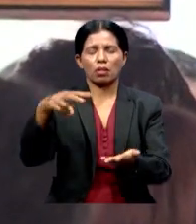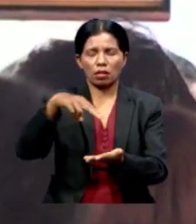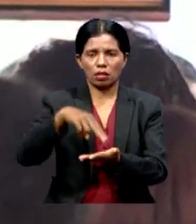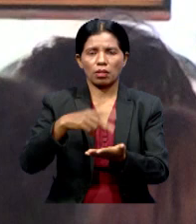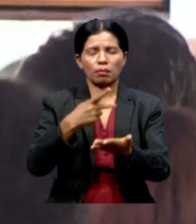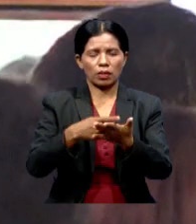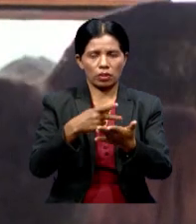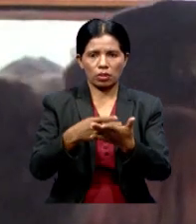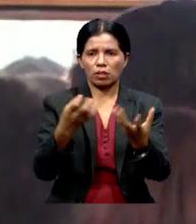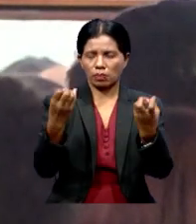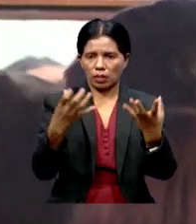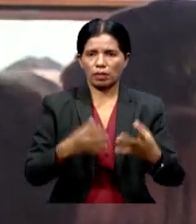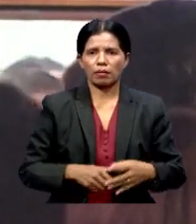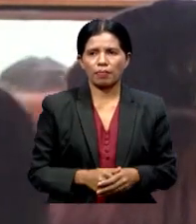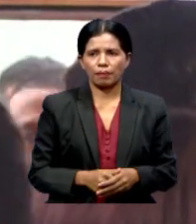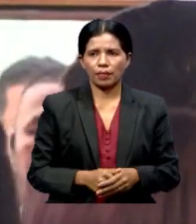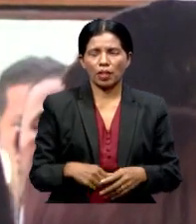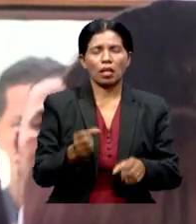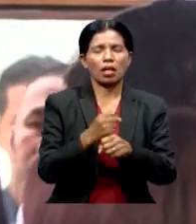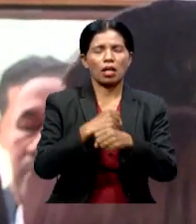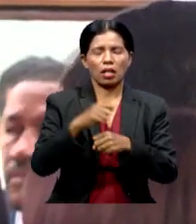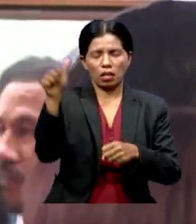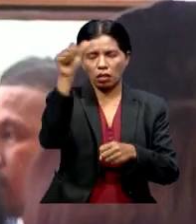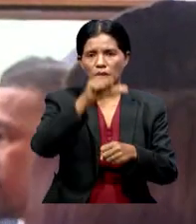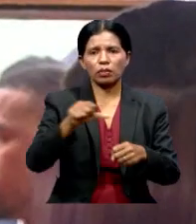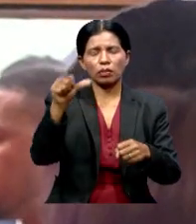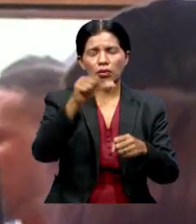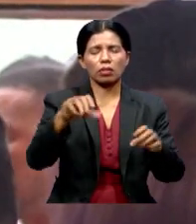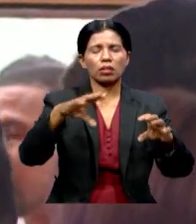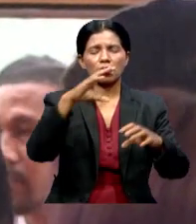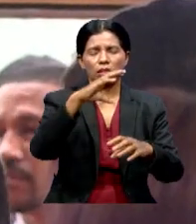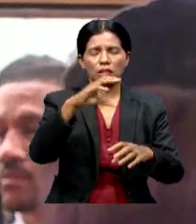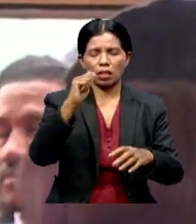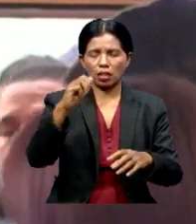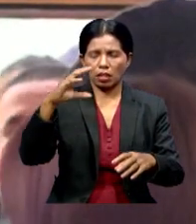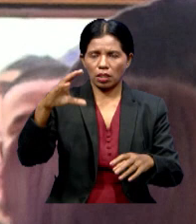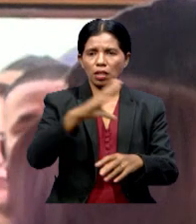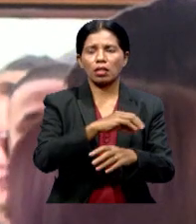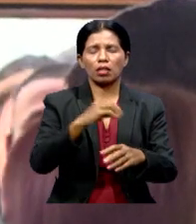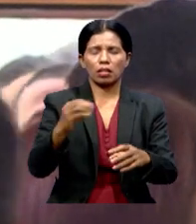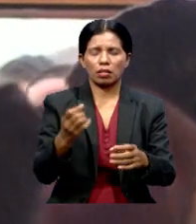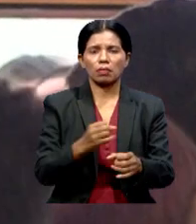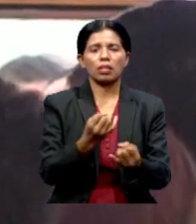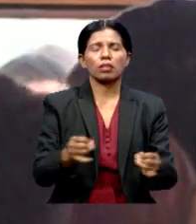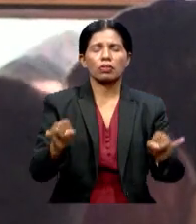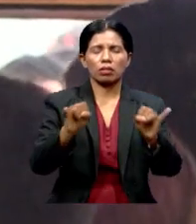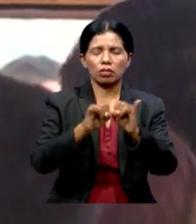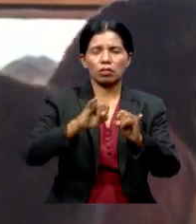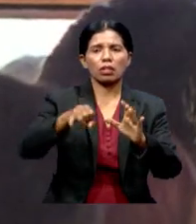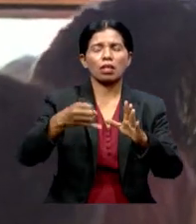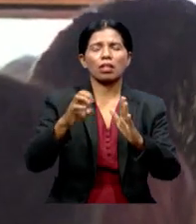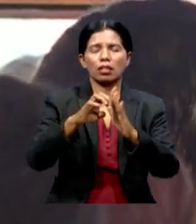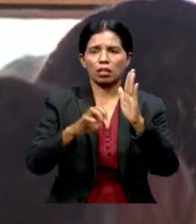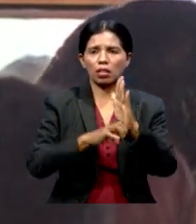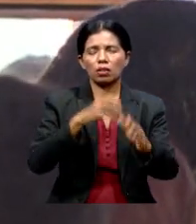projetos barek. Alá auditoria ba Comissão da Função Pública, quando vai a Inspeção Geral do Estado, quando vai